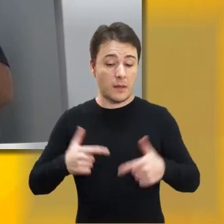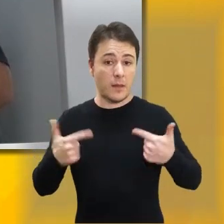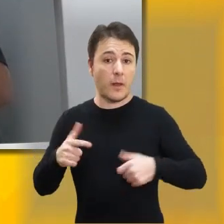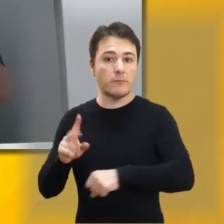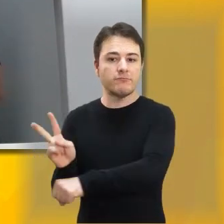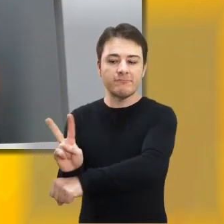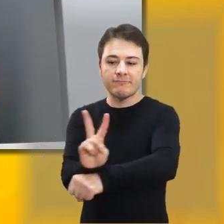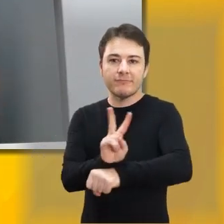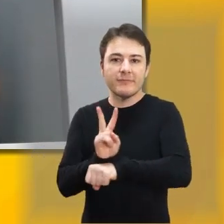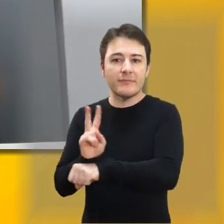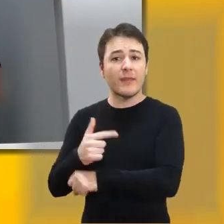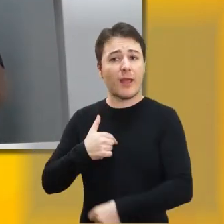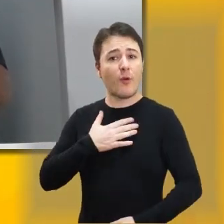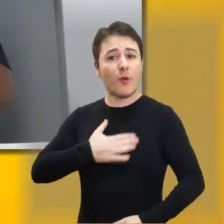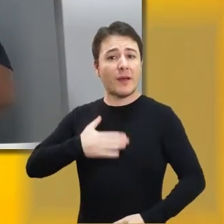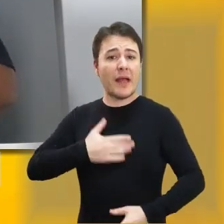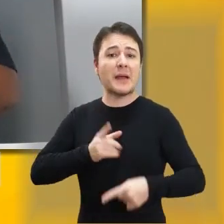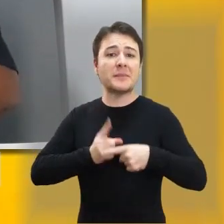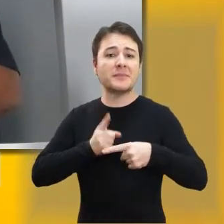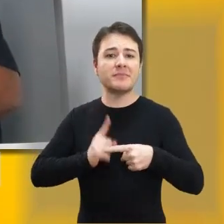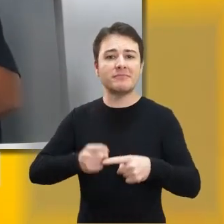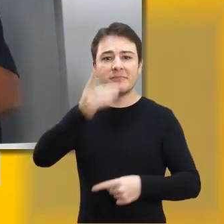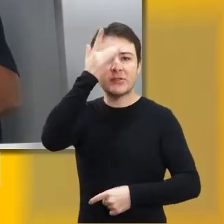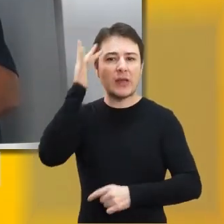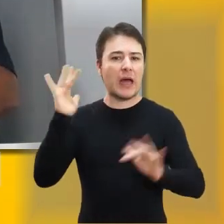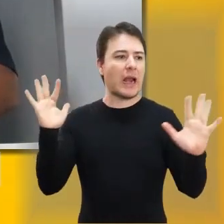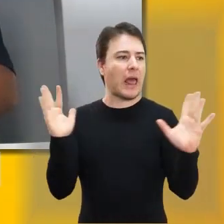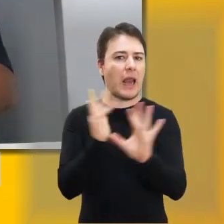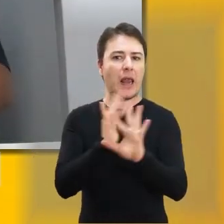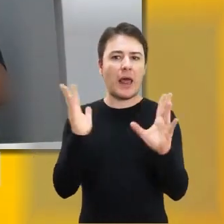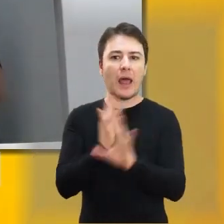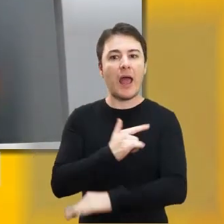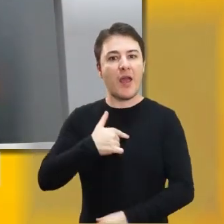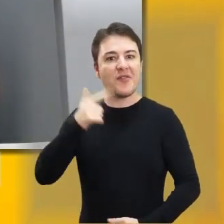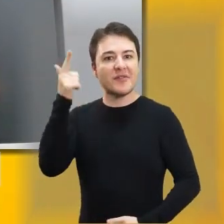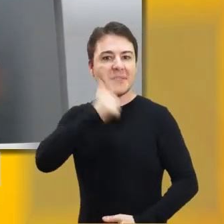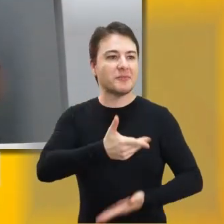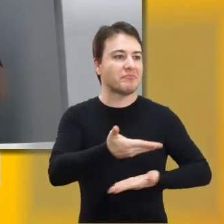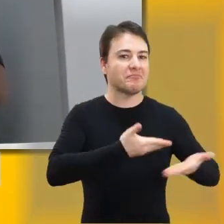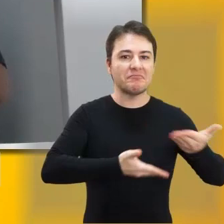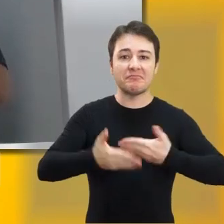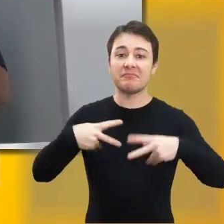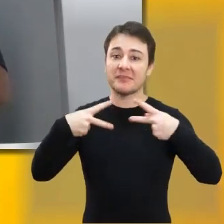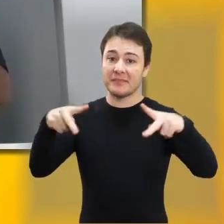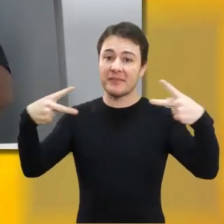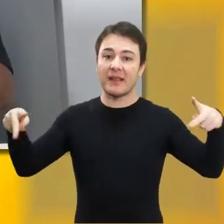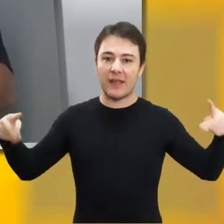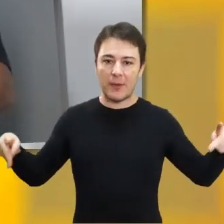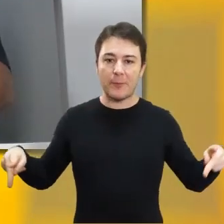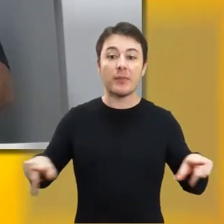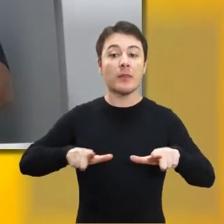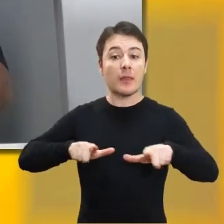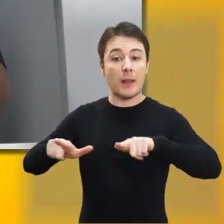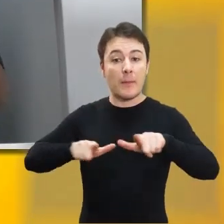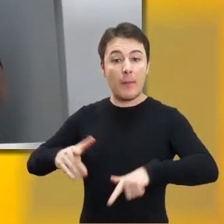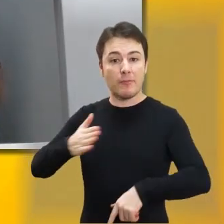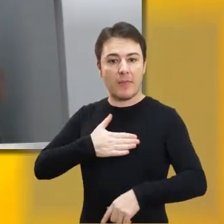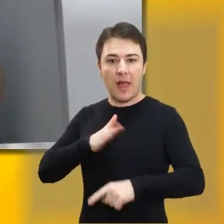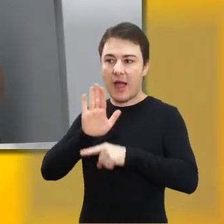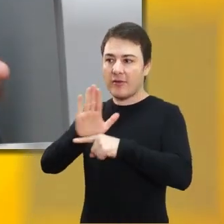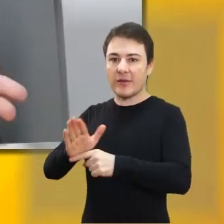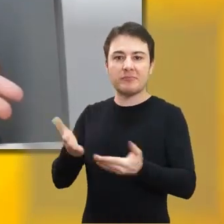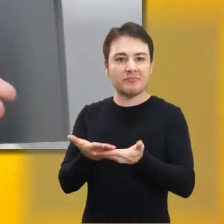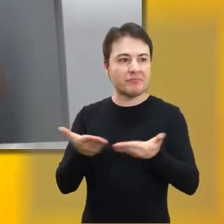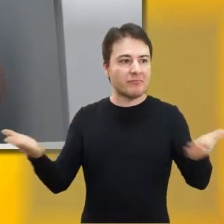Ser vigilante para mim é ter o privilégio de participar um pouquinho do dia a dia das pessoas, que através do meu trabalho eu